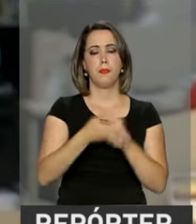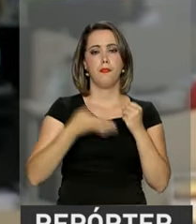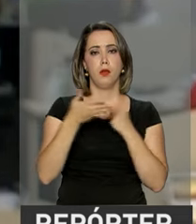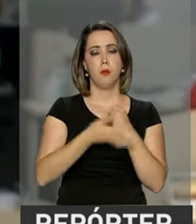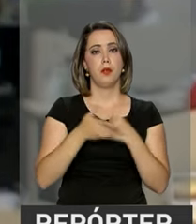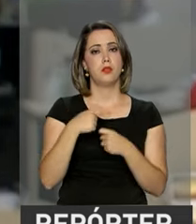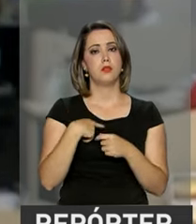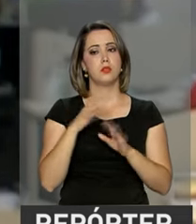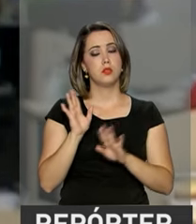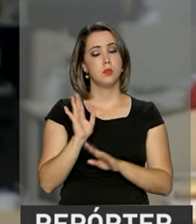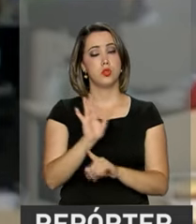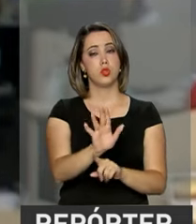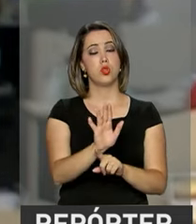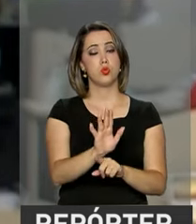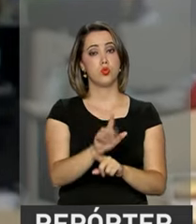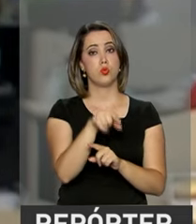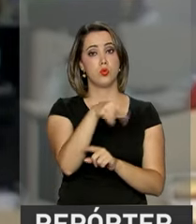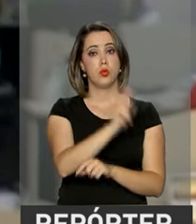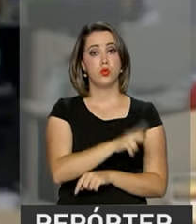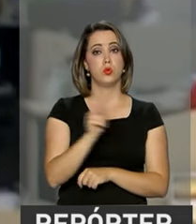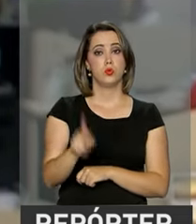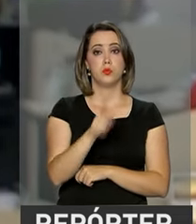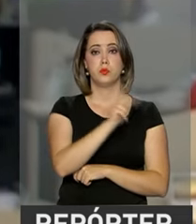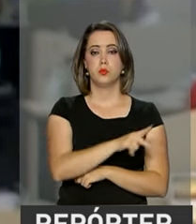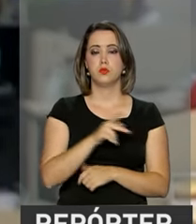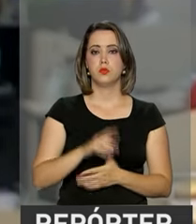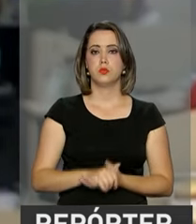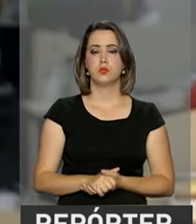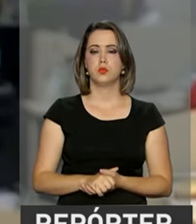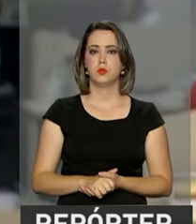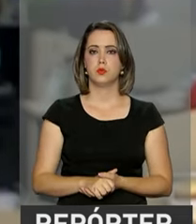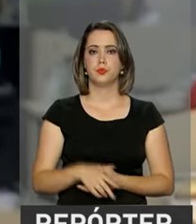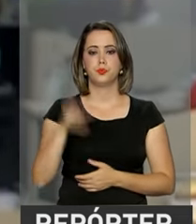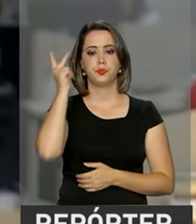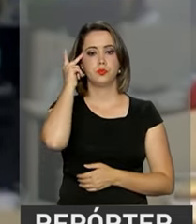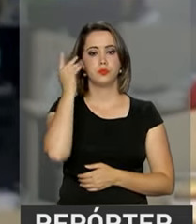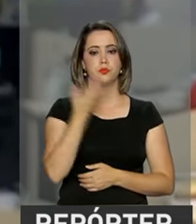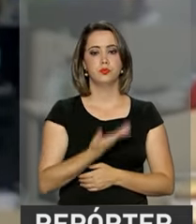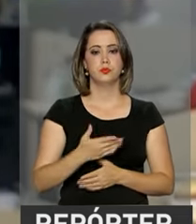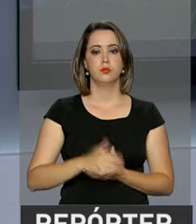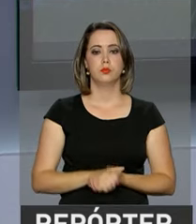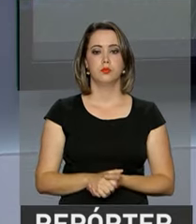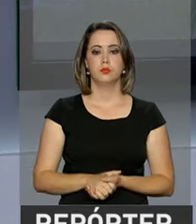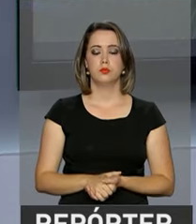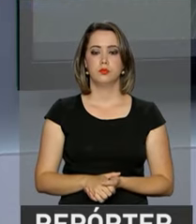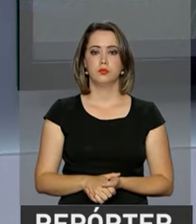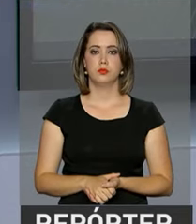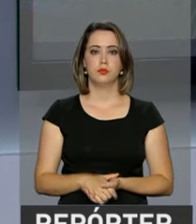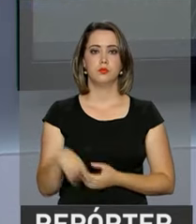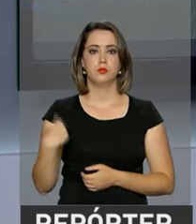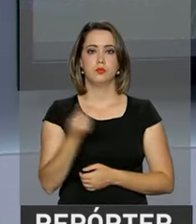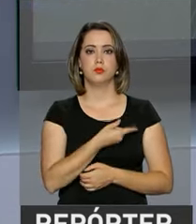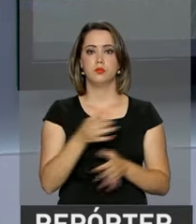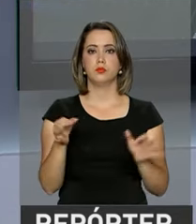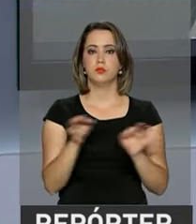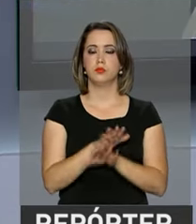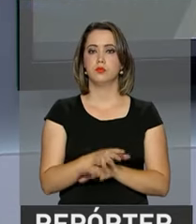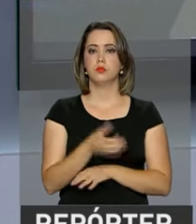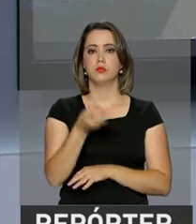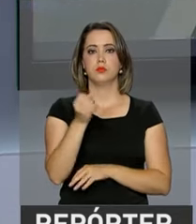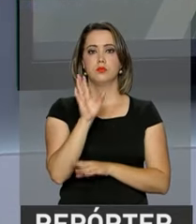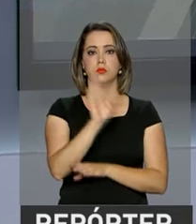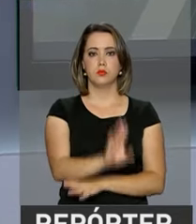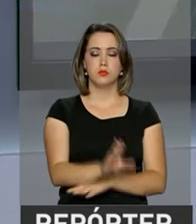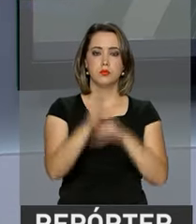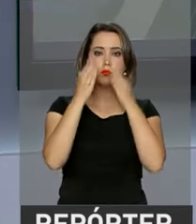e de Valorização dos Profissionais da Educação, o Fundeb. De São Paulo, José Luiz Filho. Nós ficamos por aqui e voltamos